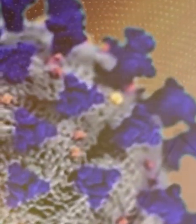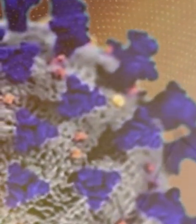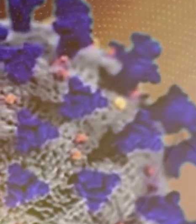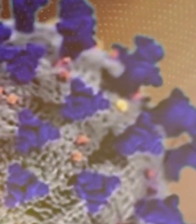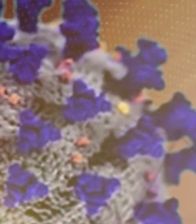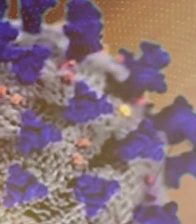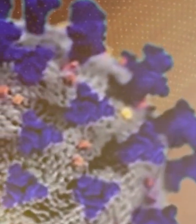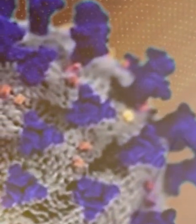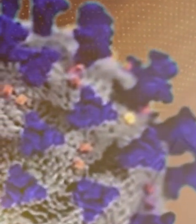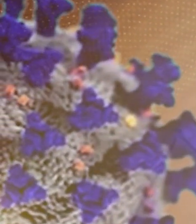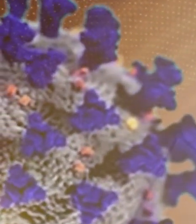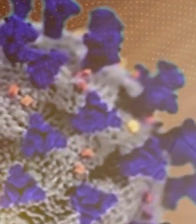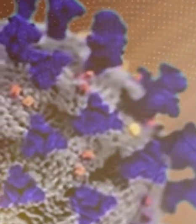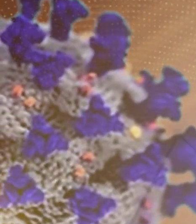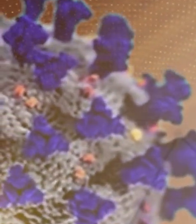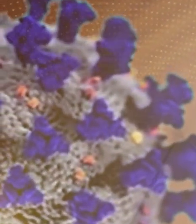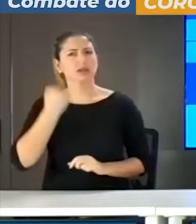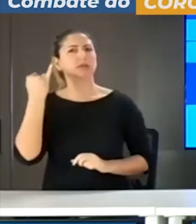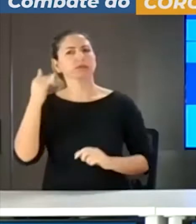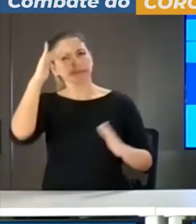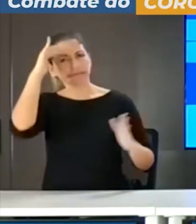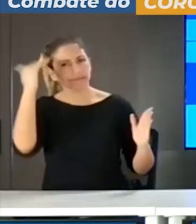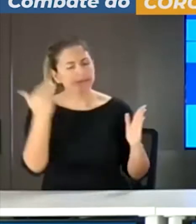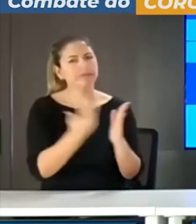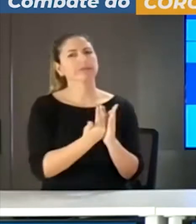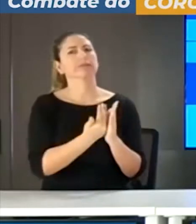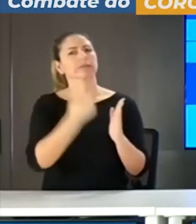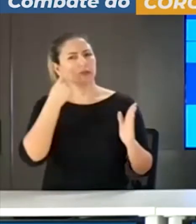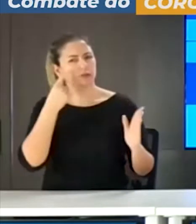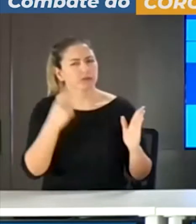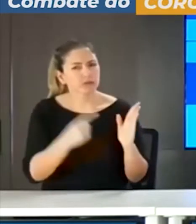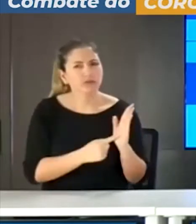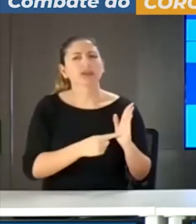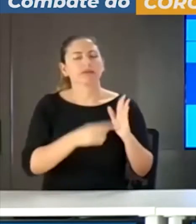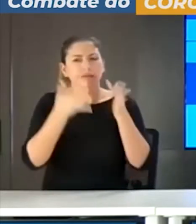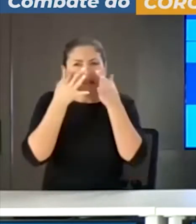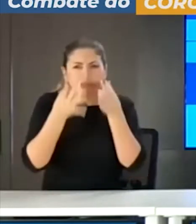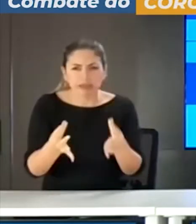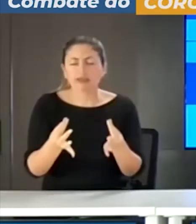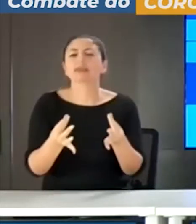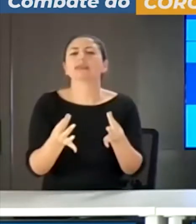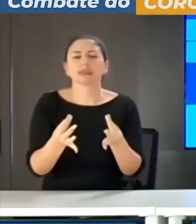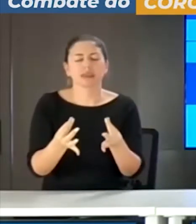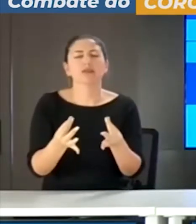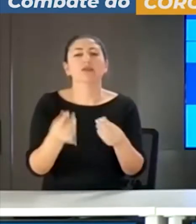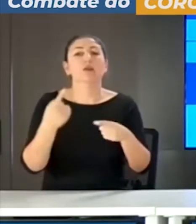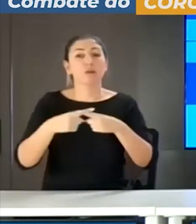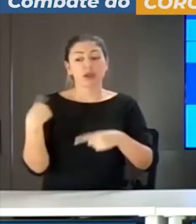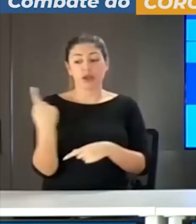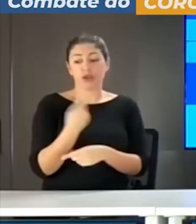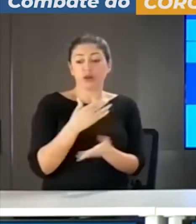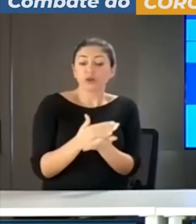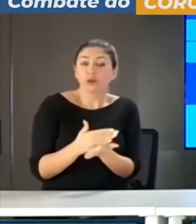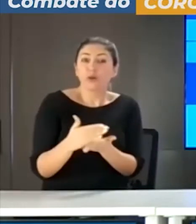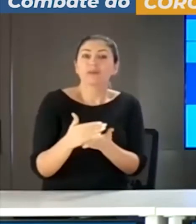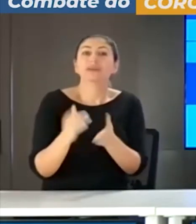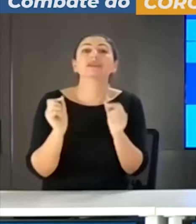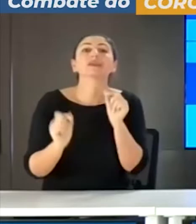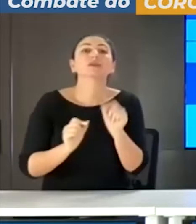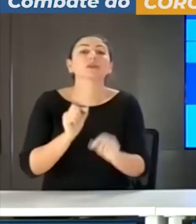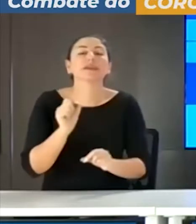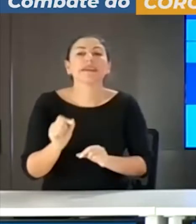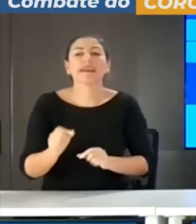mortes distribuídas em 26 cidades. Carlos Moisés ainda voltou a dizer que os cuidados para evitar a transmissão do vírus